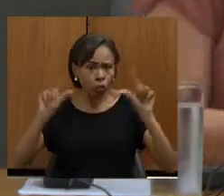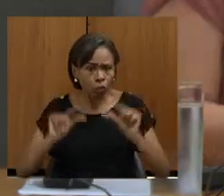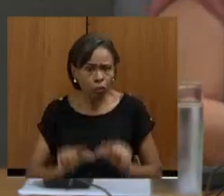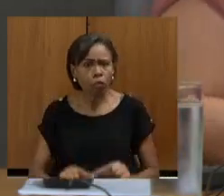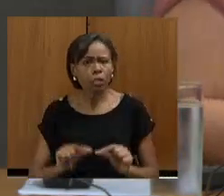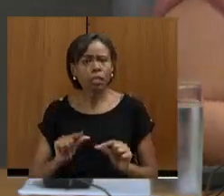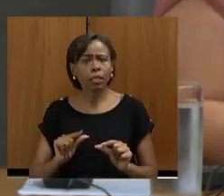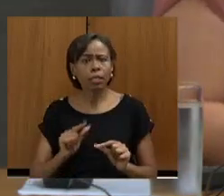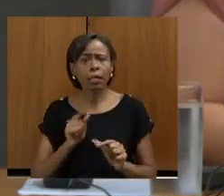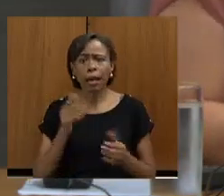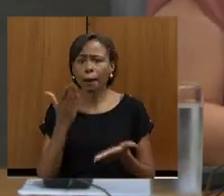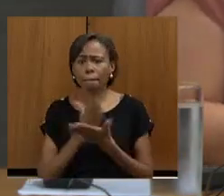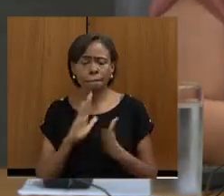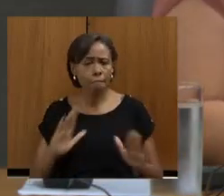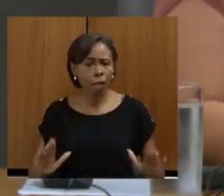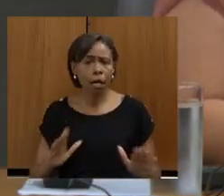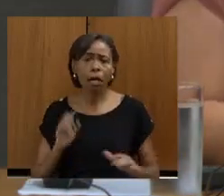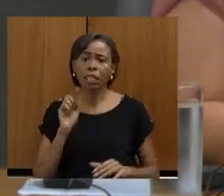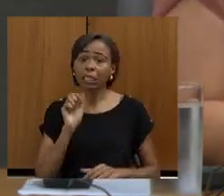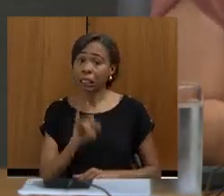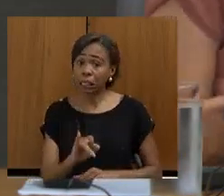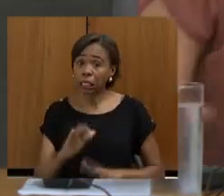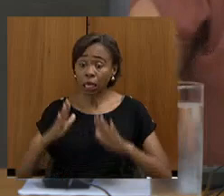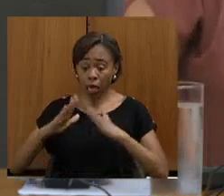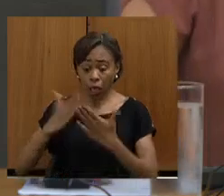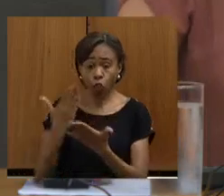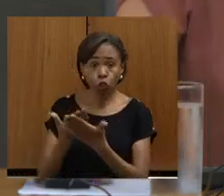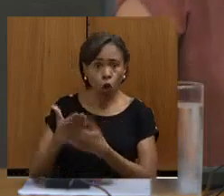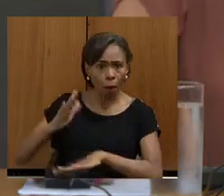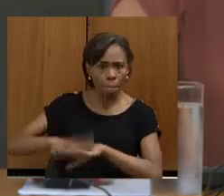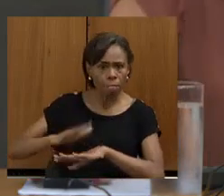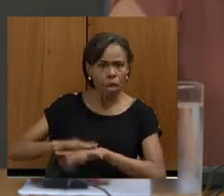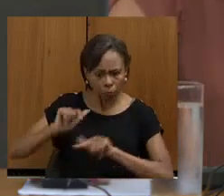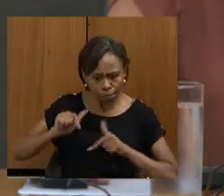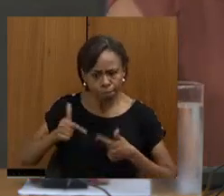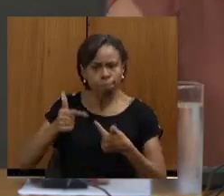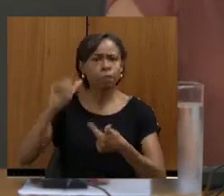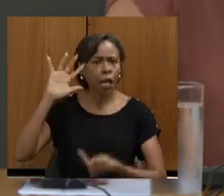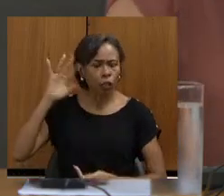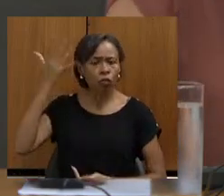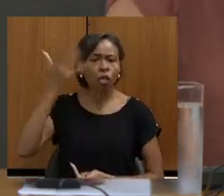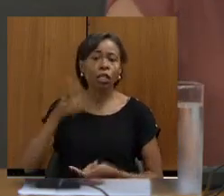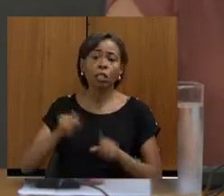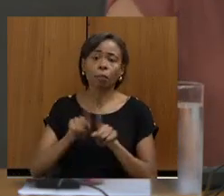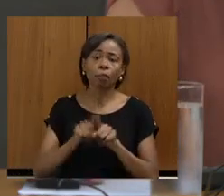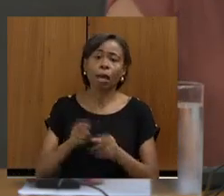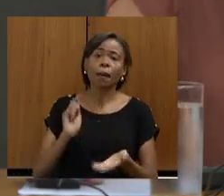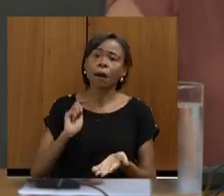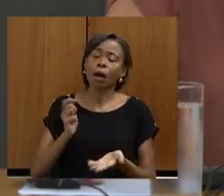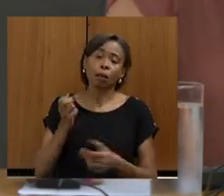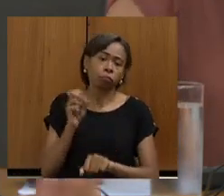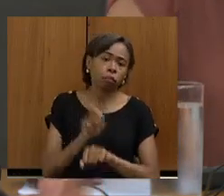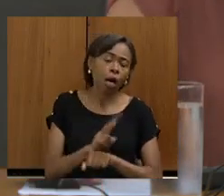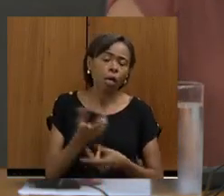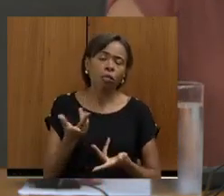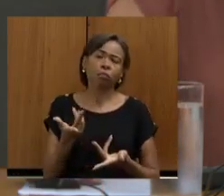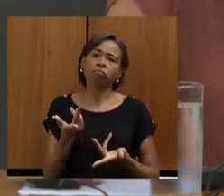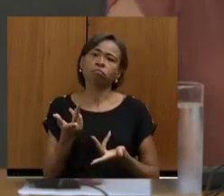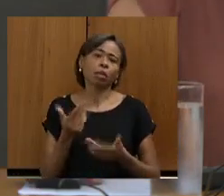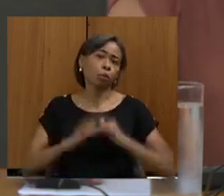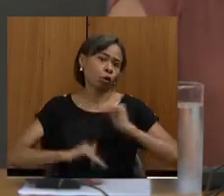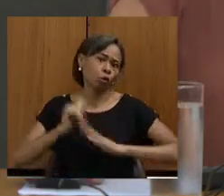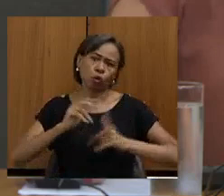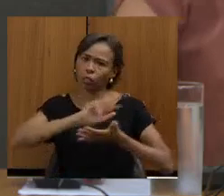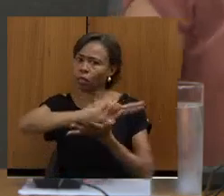com a atuação mais forte da escola, com investimento em profissionais, investimento em pedagogia, em psicologia e por aí vai,